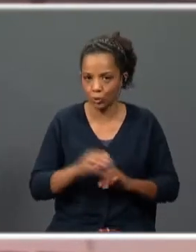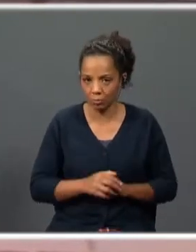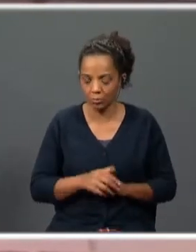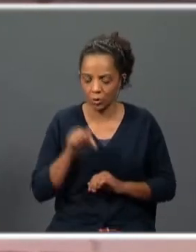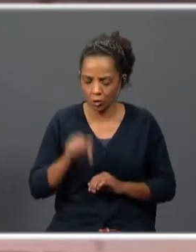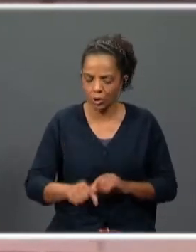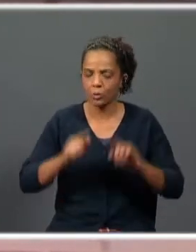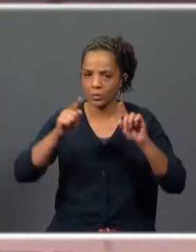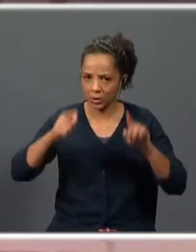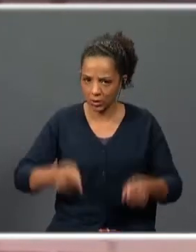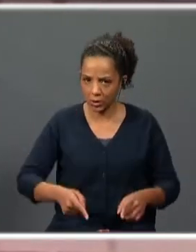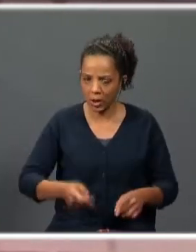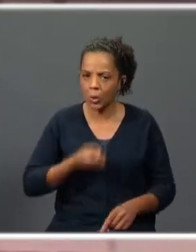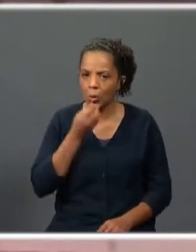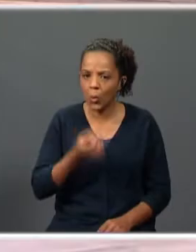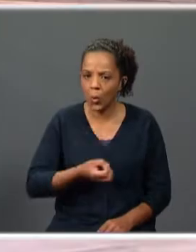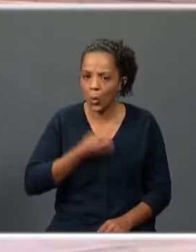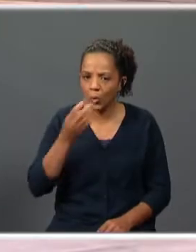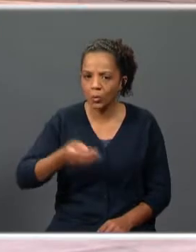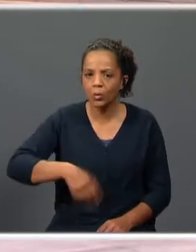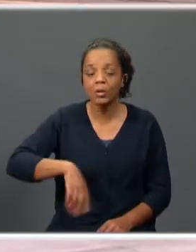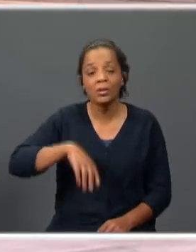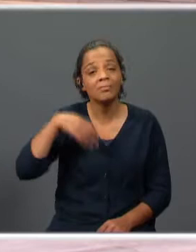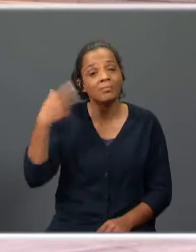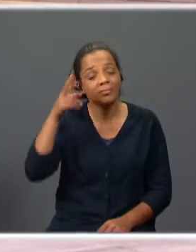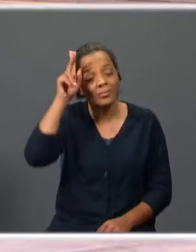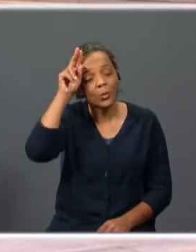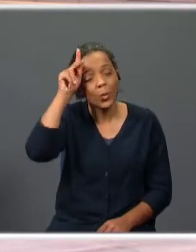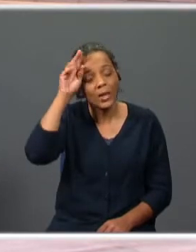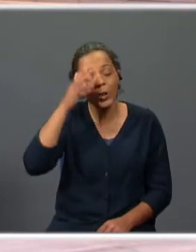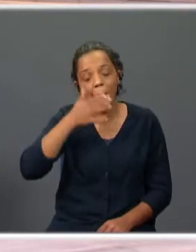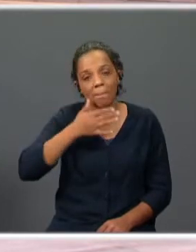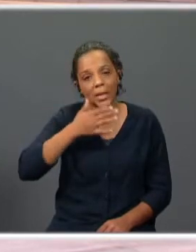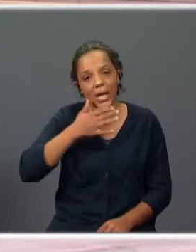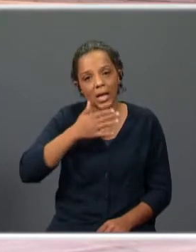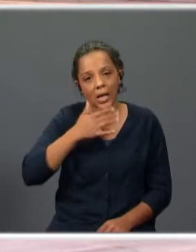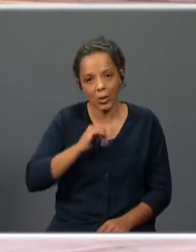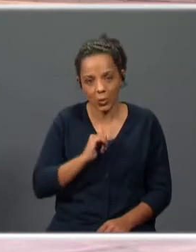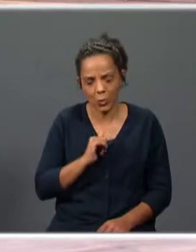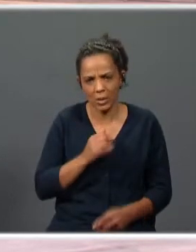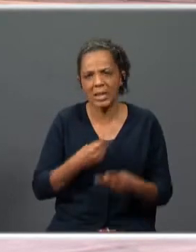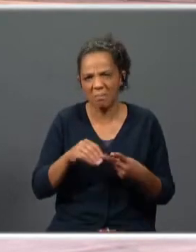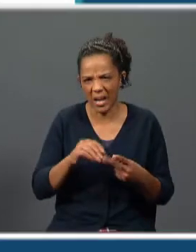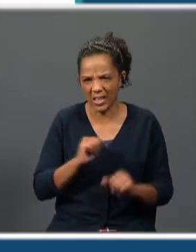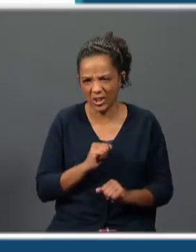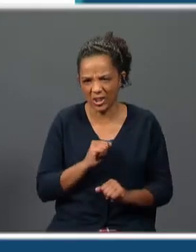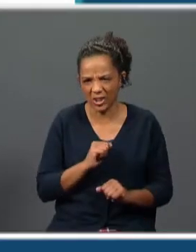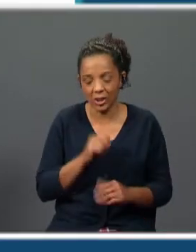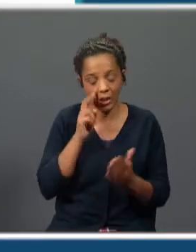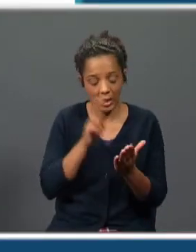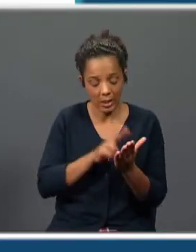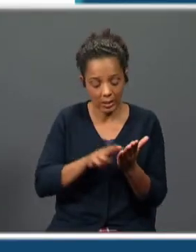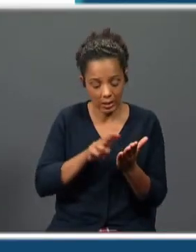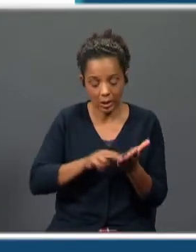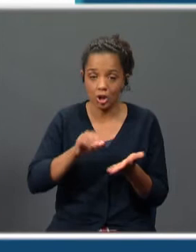mesmo iniciar com o conto do nosso coelhinho branco. E vamos fazer mais o quê? Vamos ler e